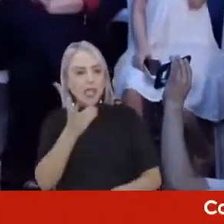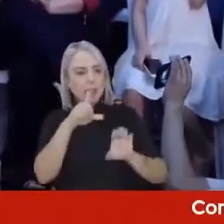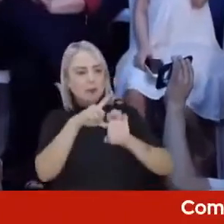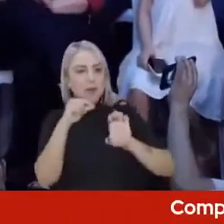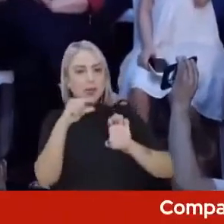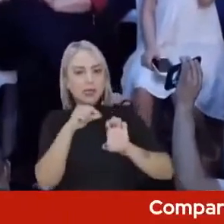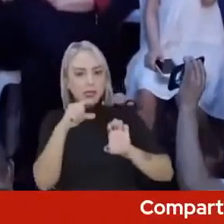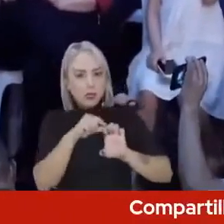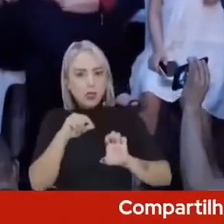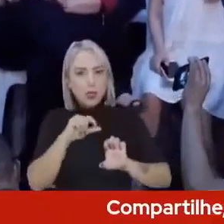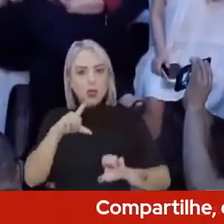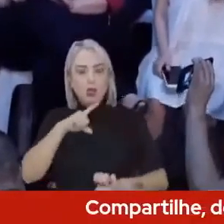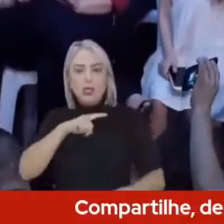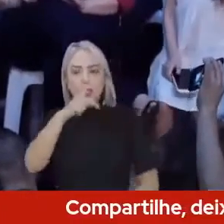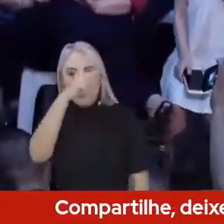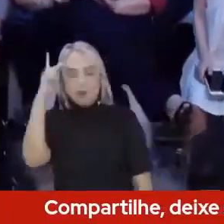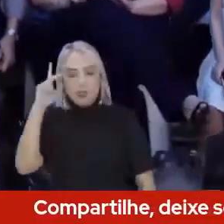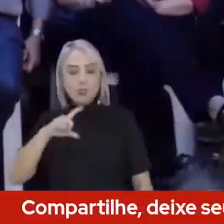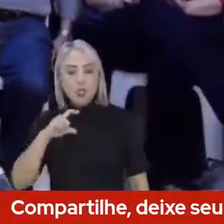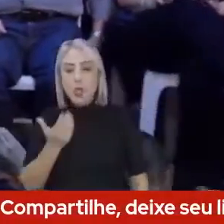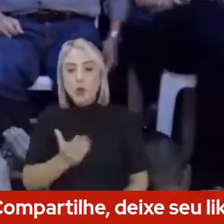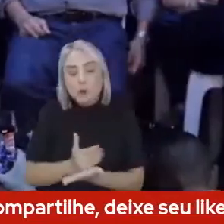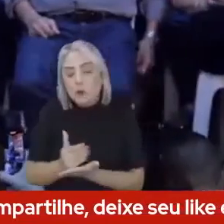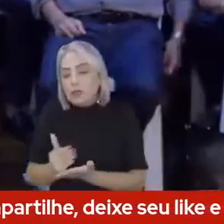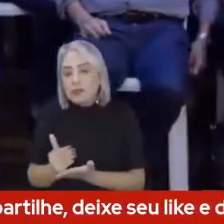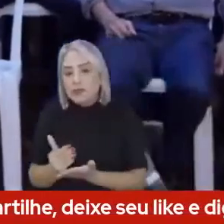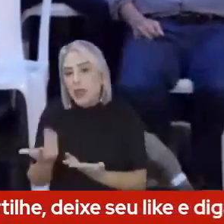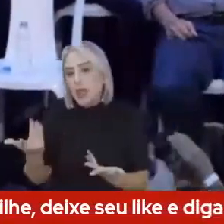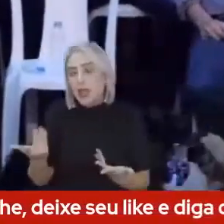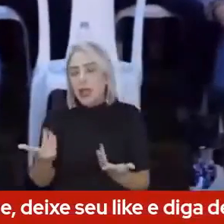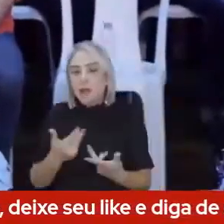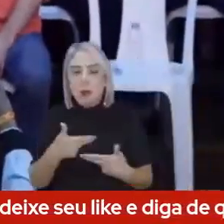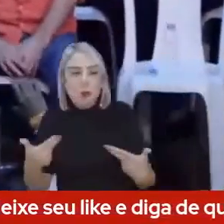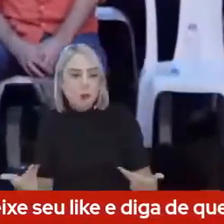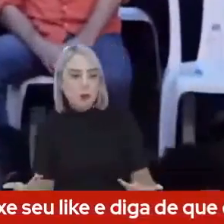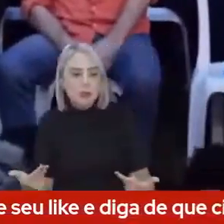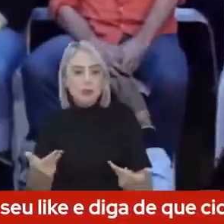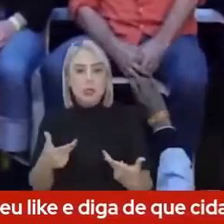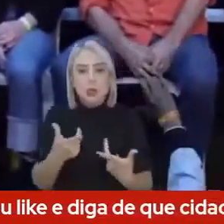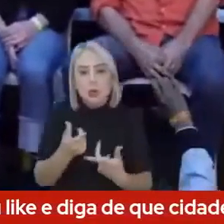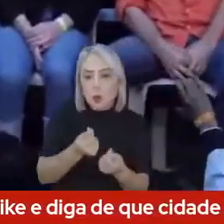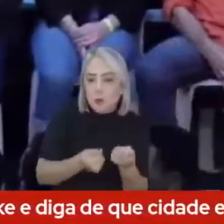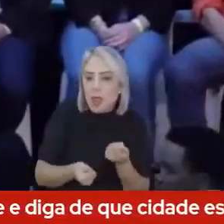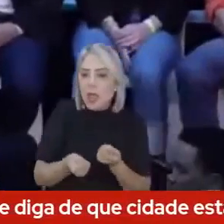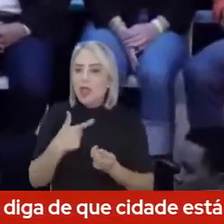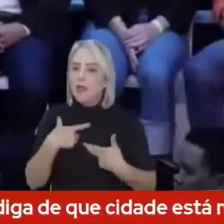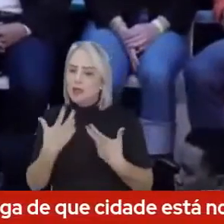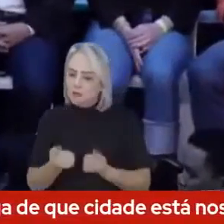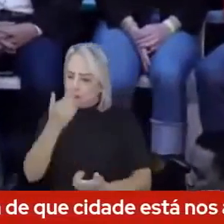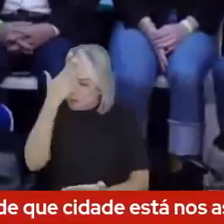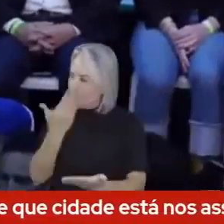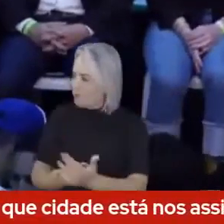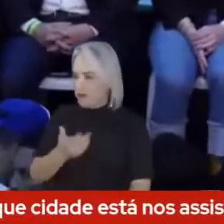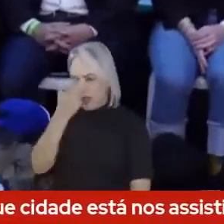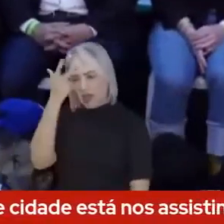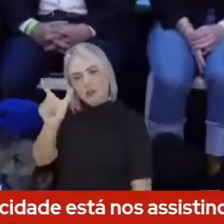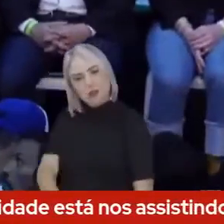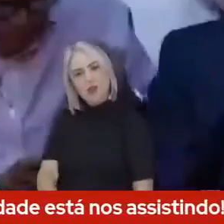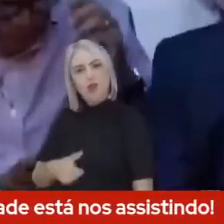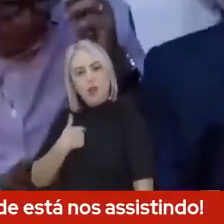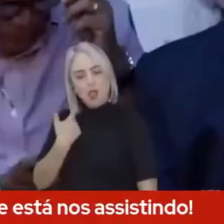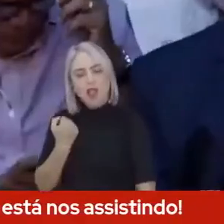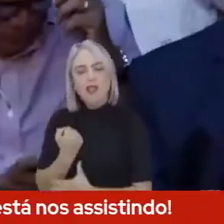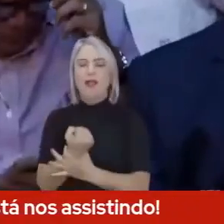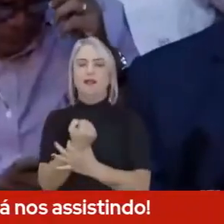Tem gente que quer começar um bico, tem gente que quer começar uma coisinha. Vamos confiar nessa pessoa e garantir que